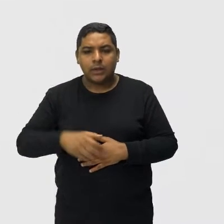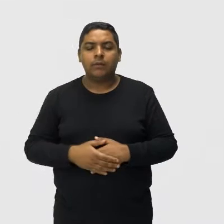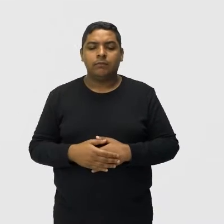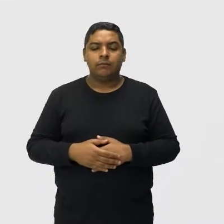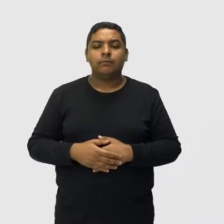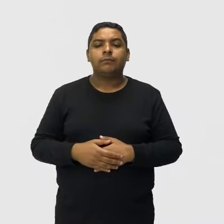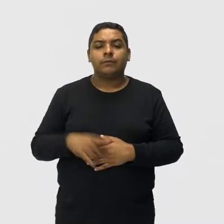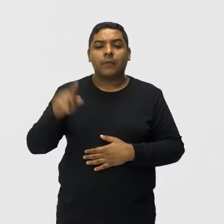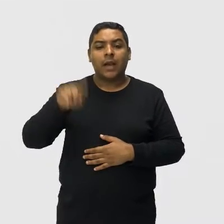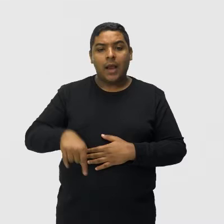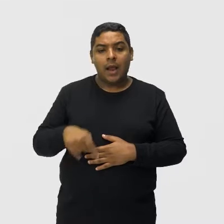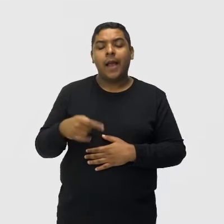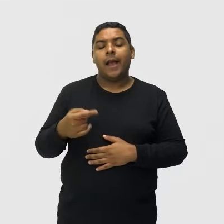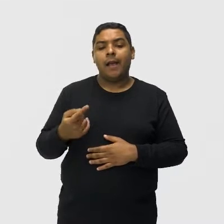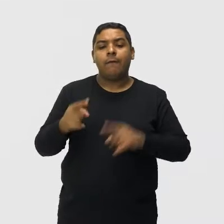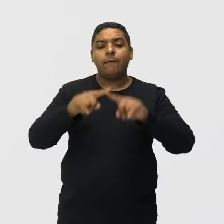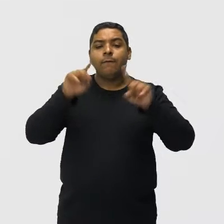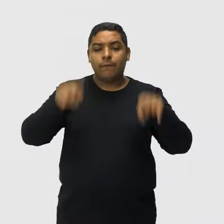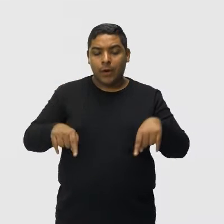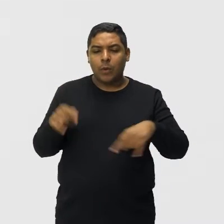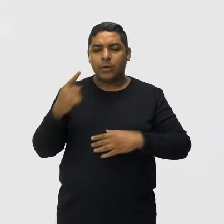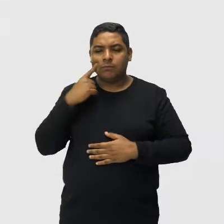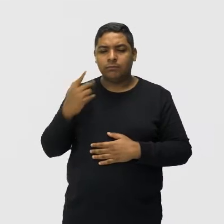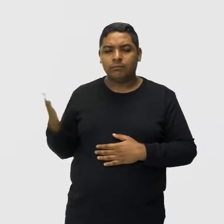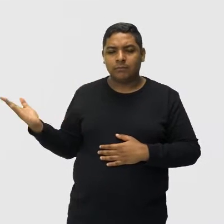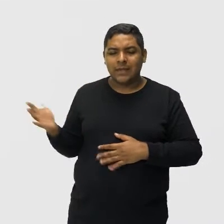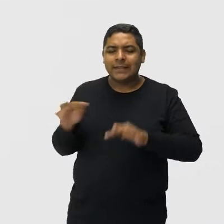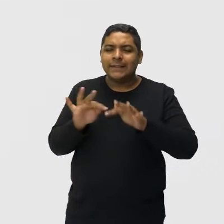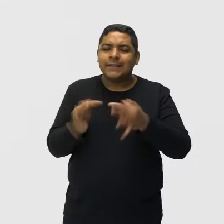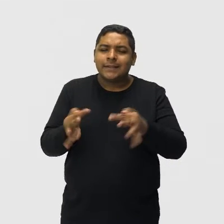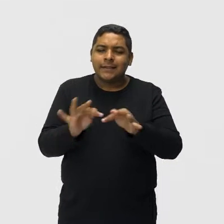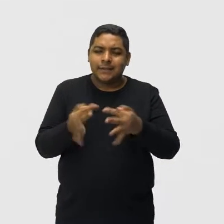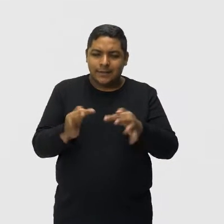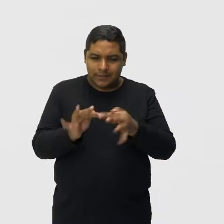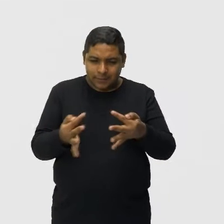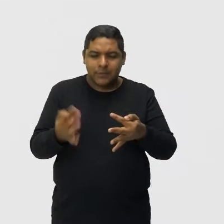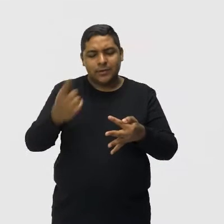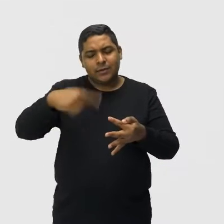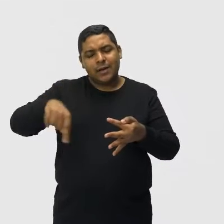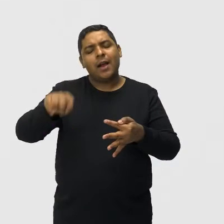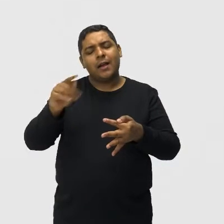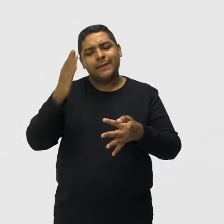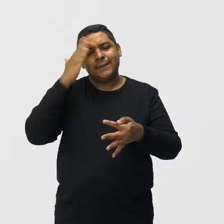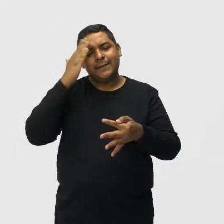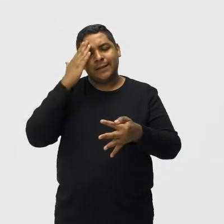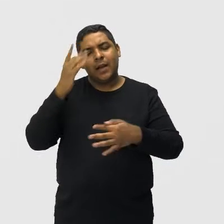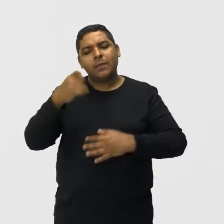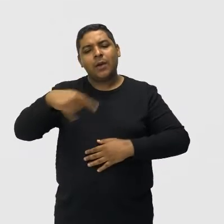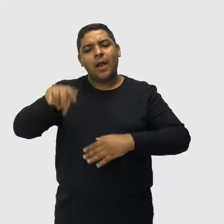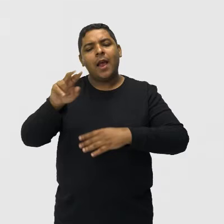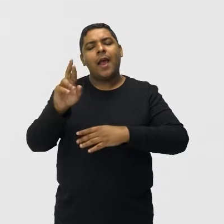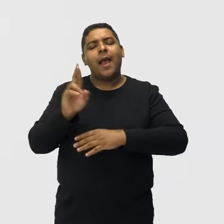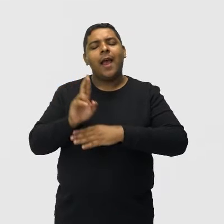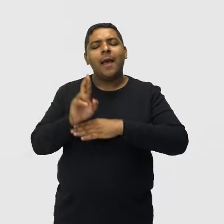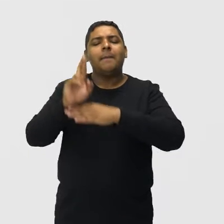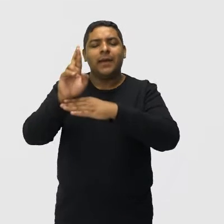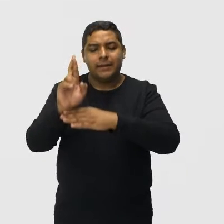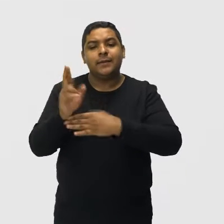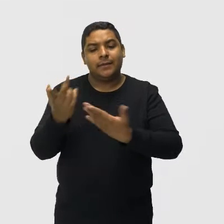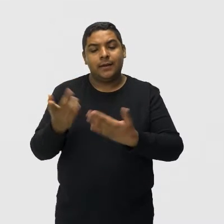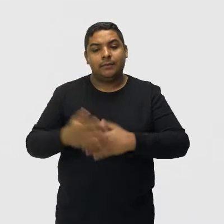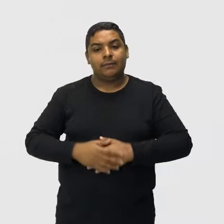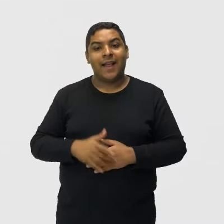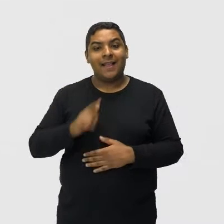fórmula estrutural simplificada, tá? Que a gente costuma representar os compostos orgânicos, só que a gente tem